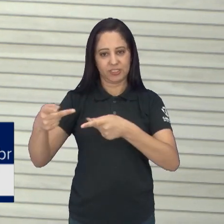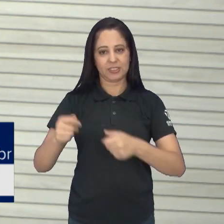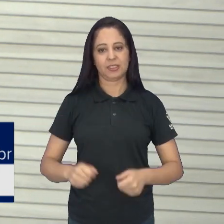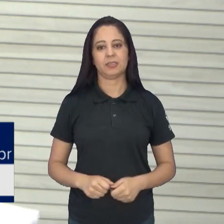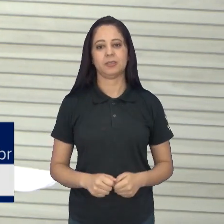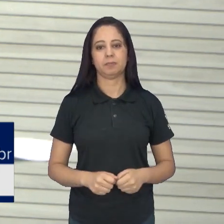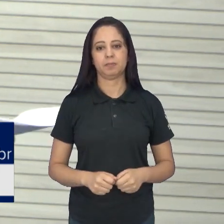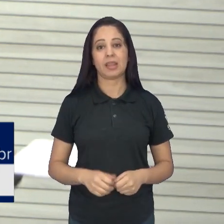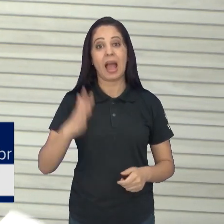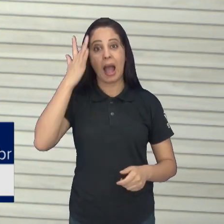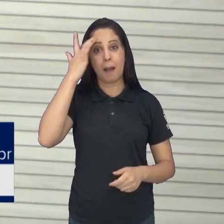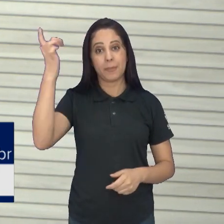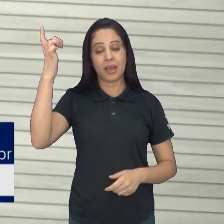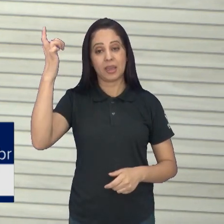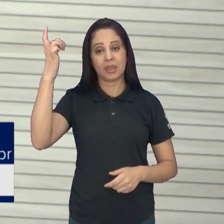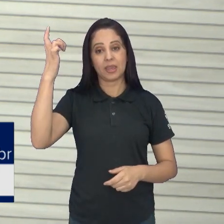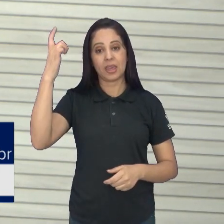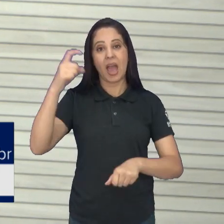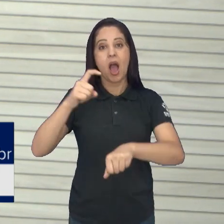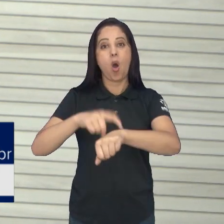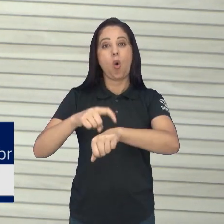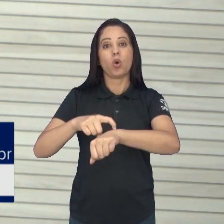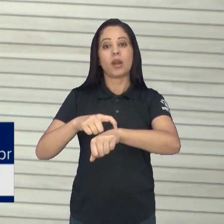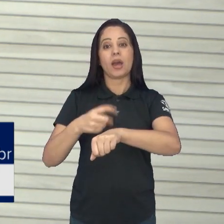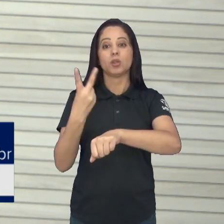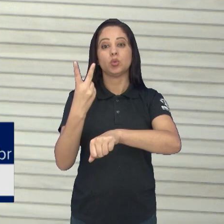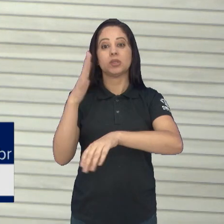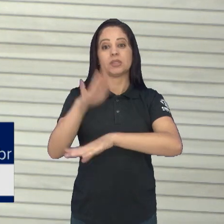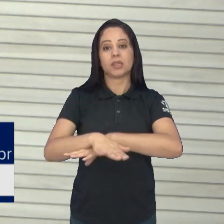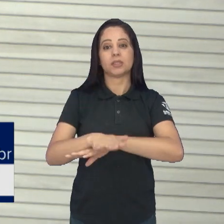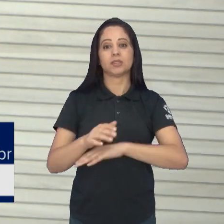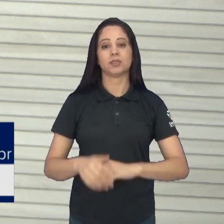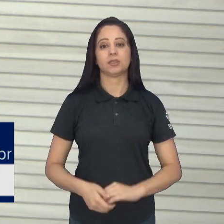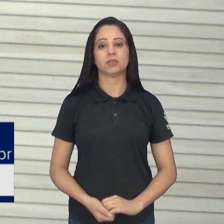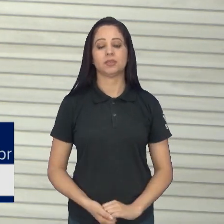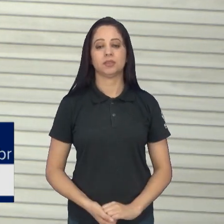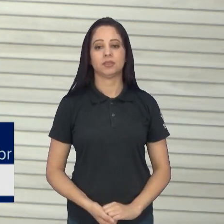visita. Amanhã, a partir das 14 horas.